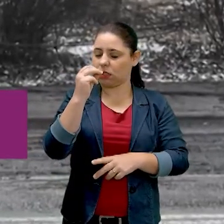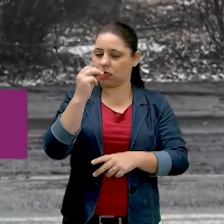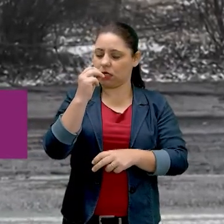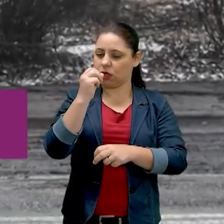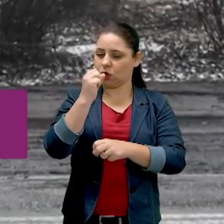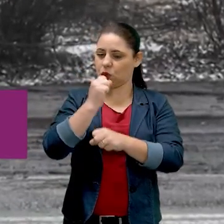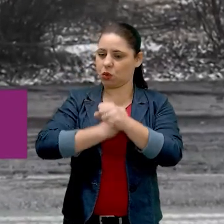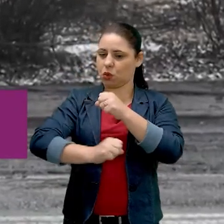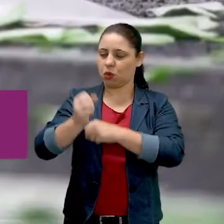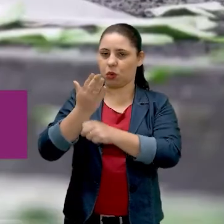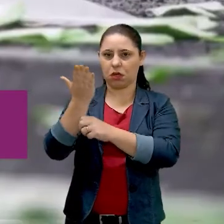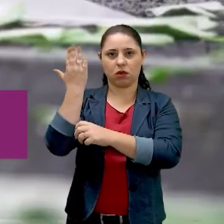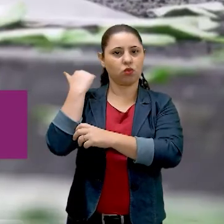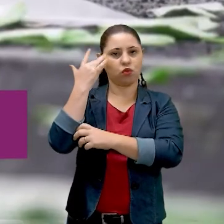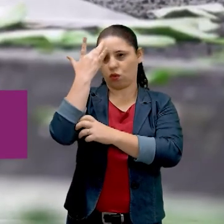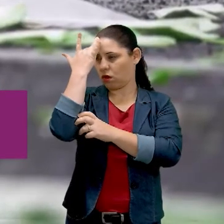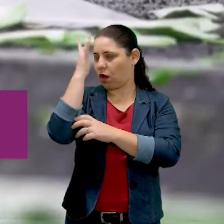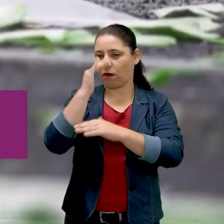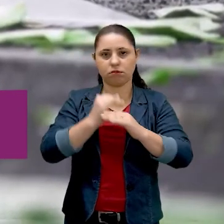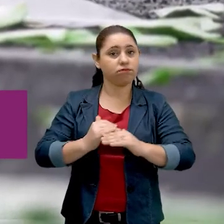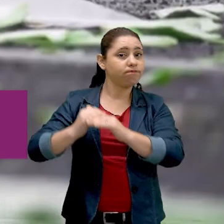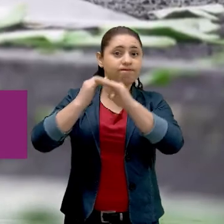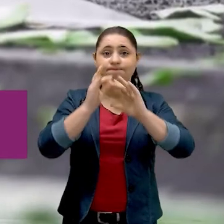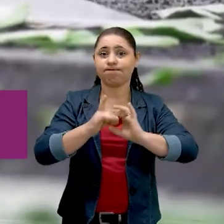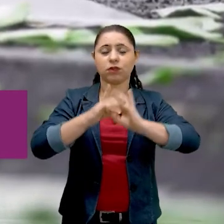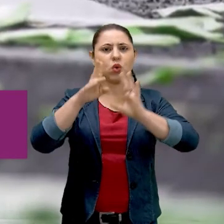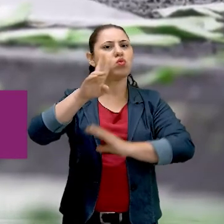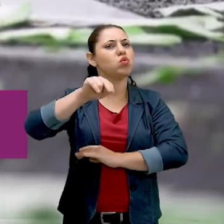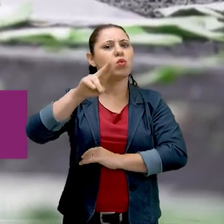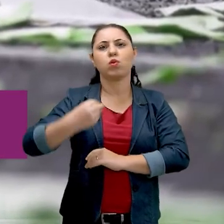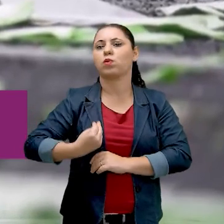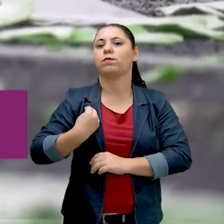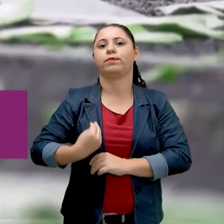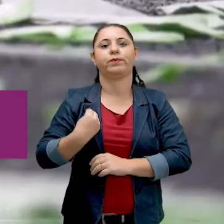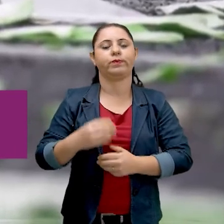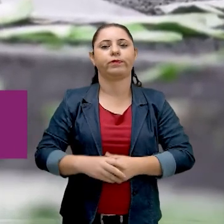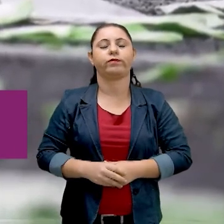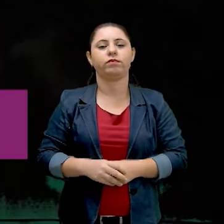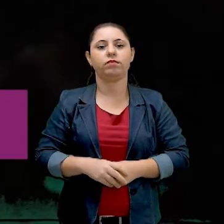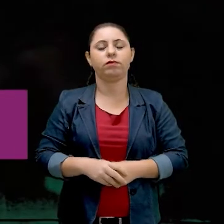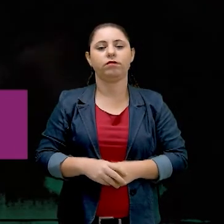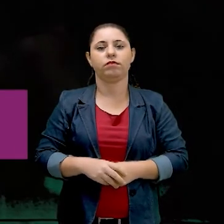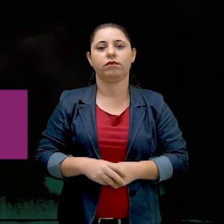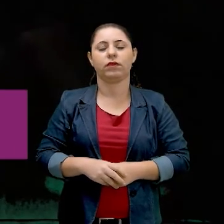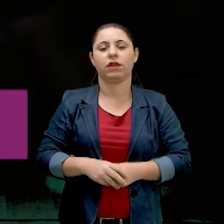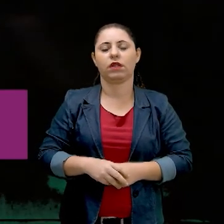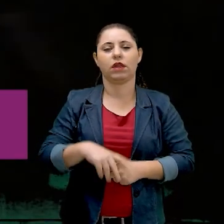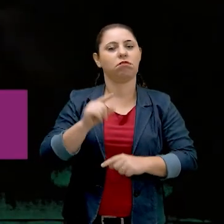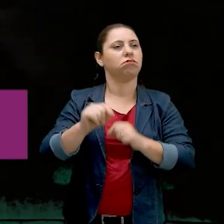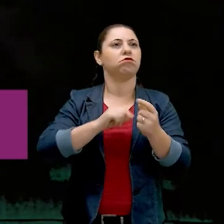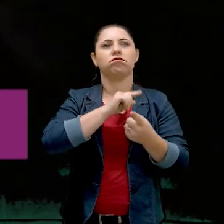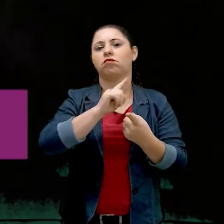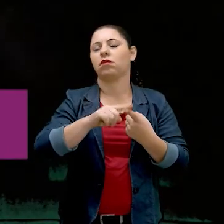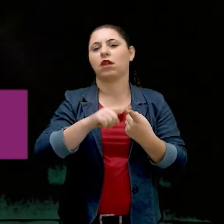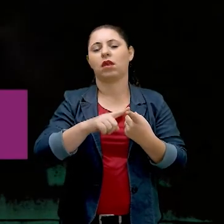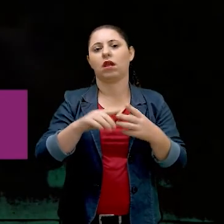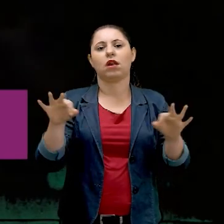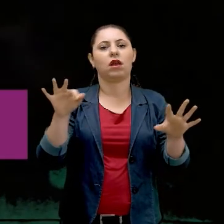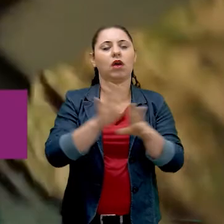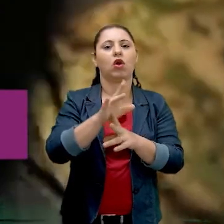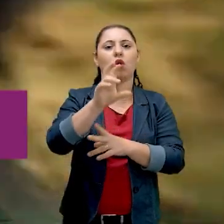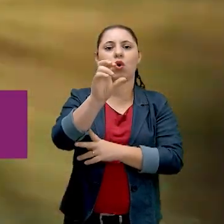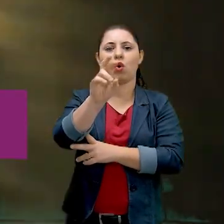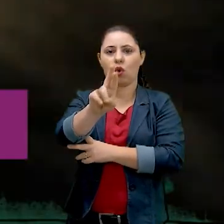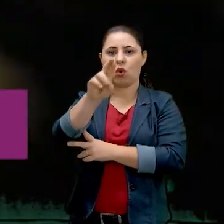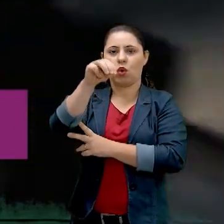300 anos, ele não sabe o que é democracia. Nunca viveu democracia. Havia os Romanov com os czares, terminou